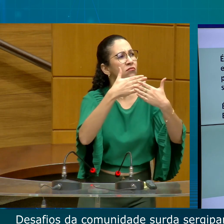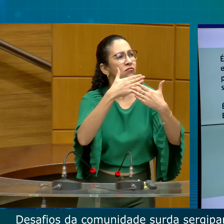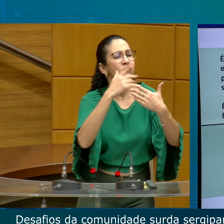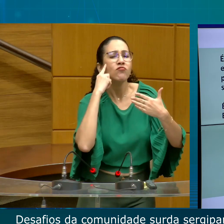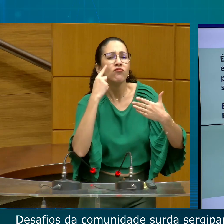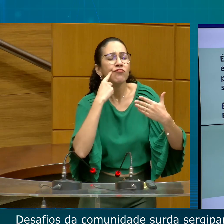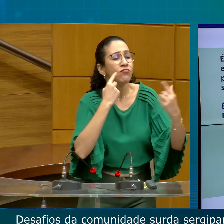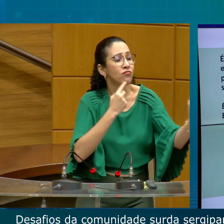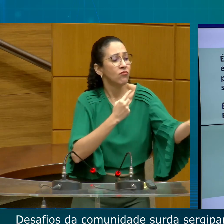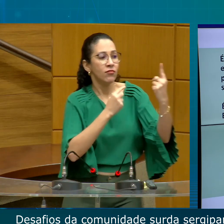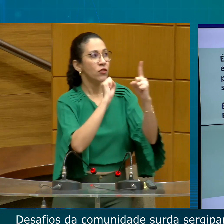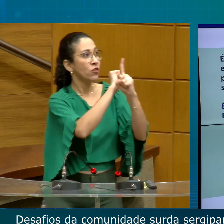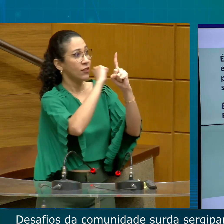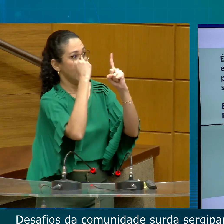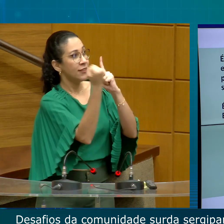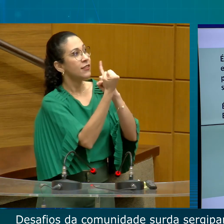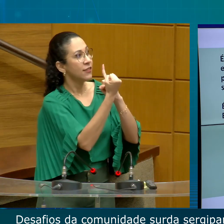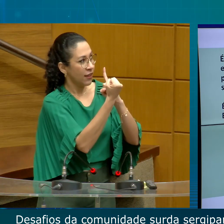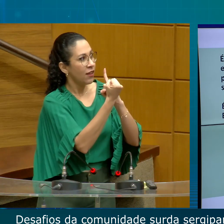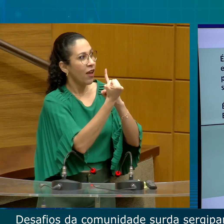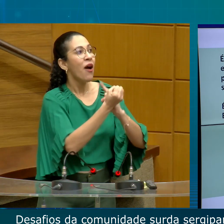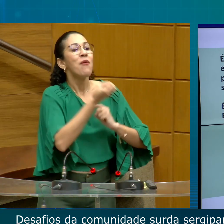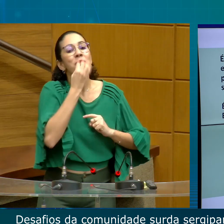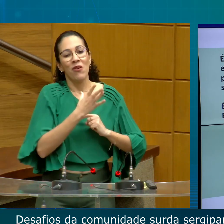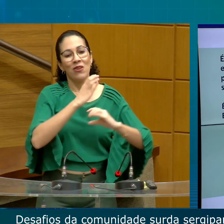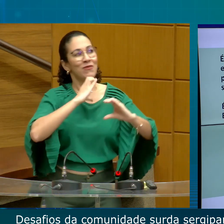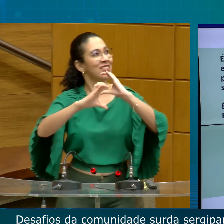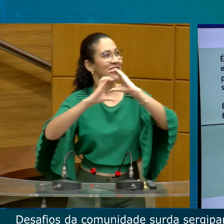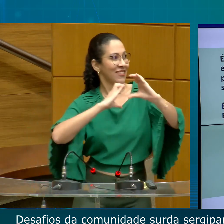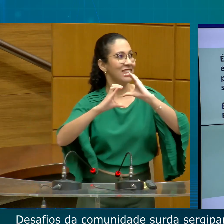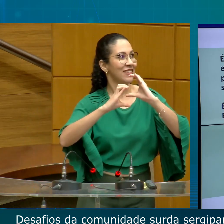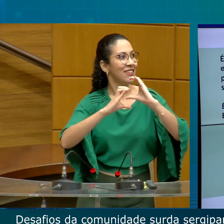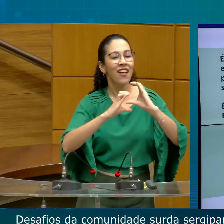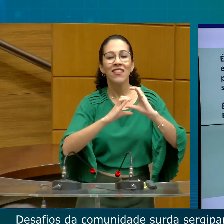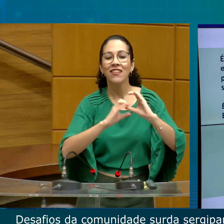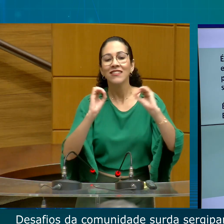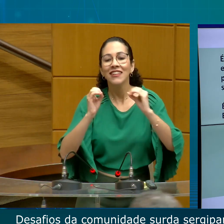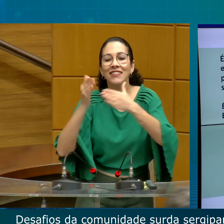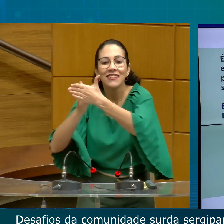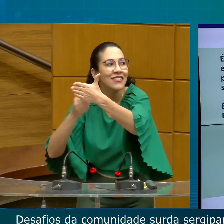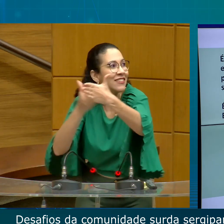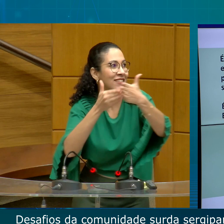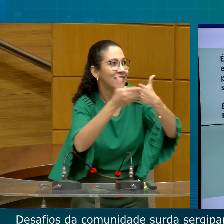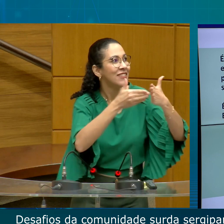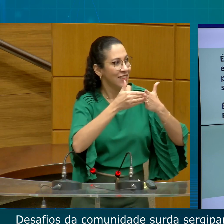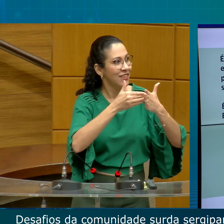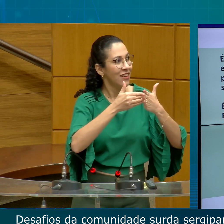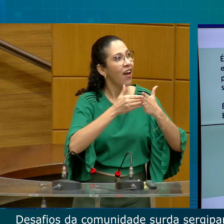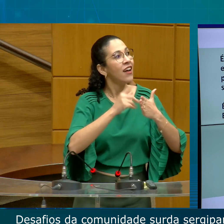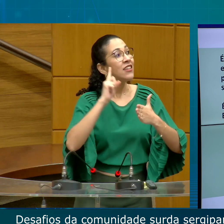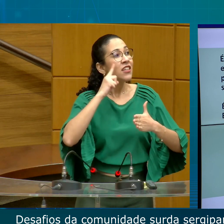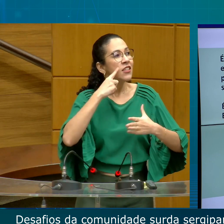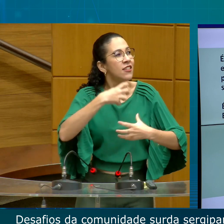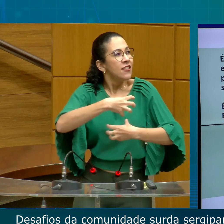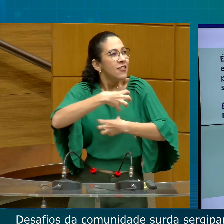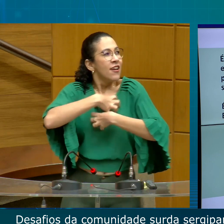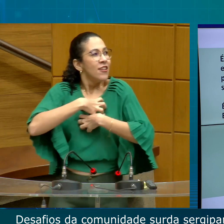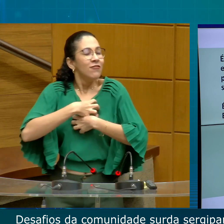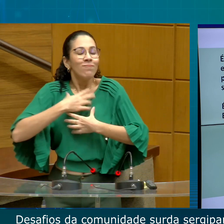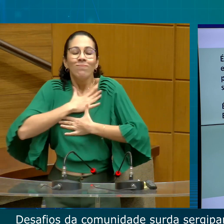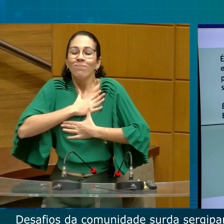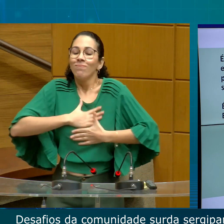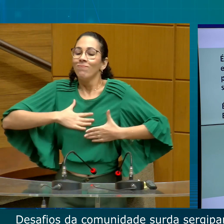existe esse encontro, né, de surdos, ouvintes dentro da sociedade. Eu acredito na comunicação, que não haja barreiras, que não